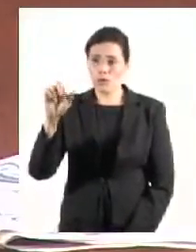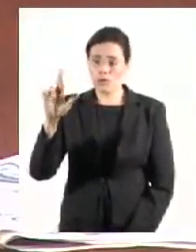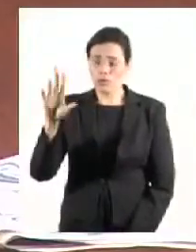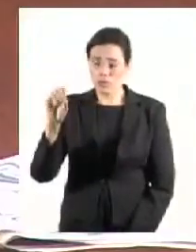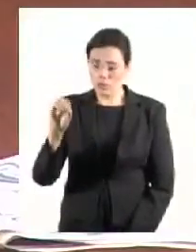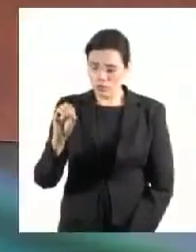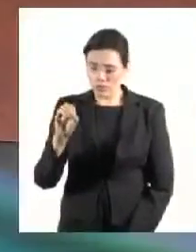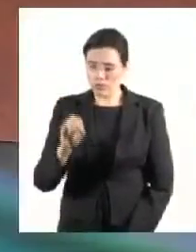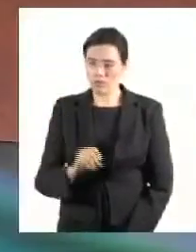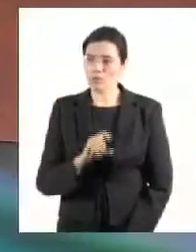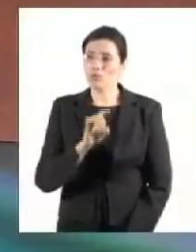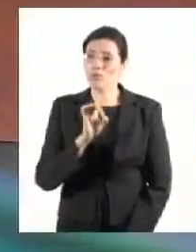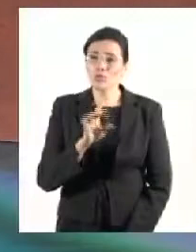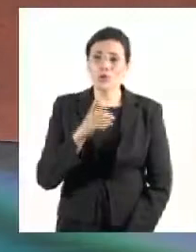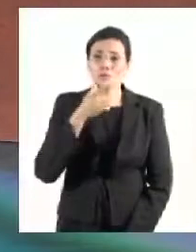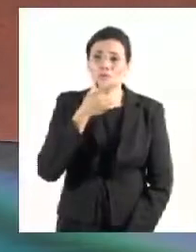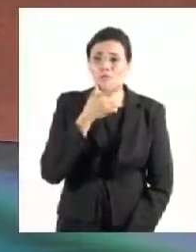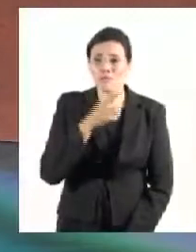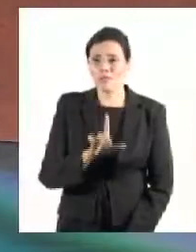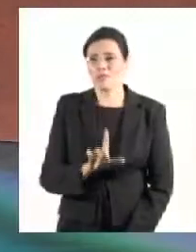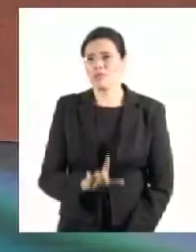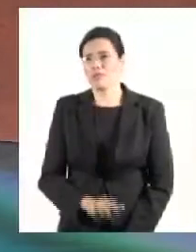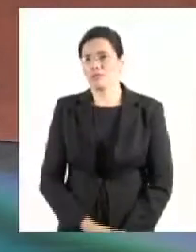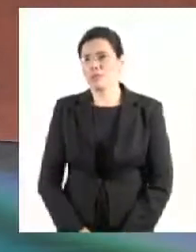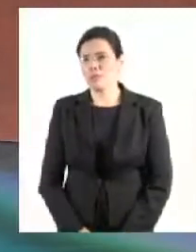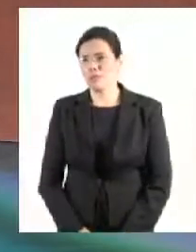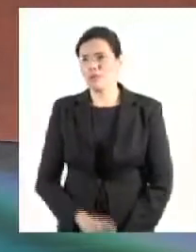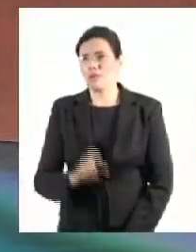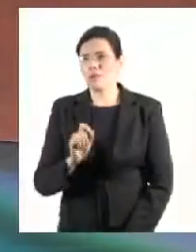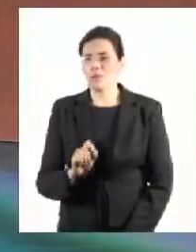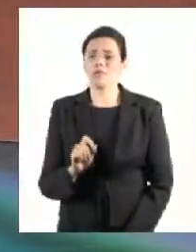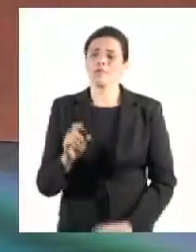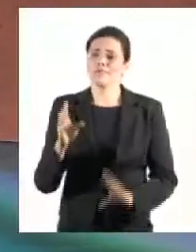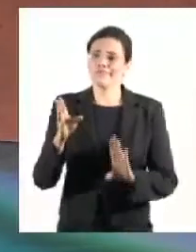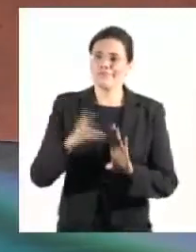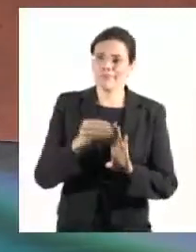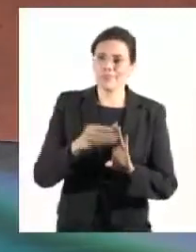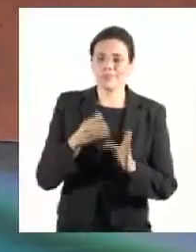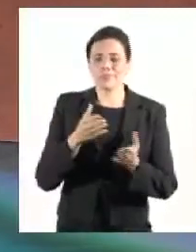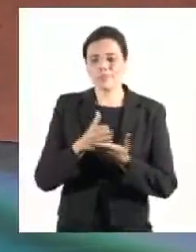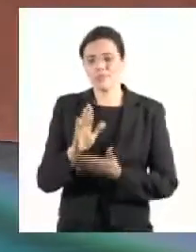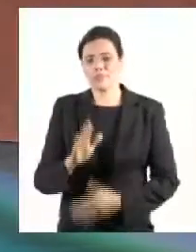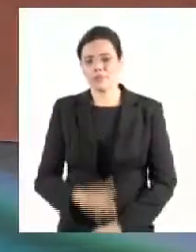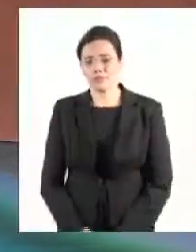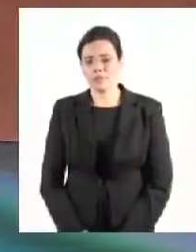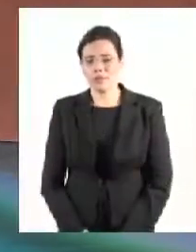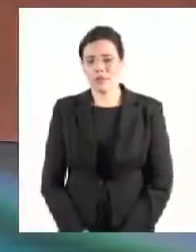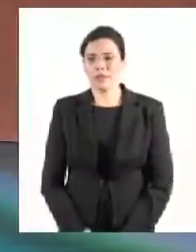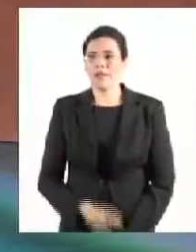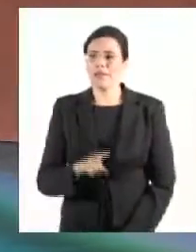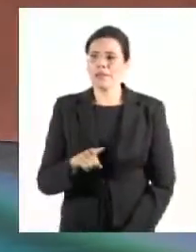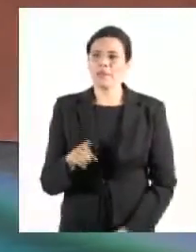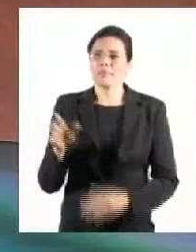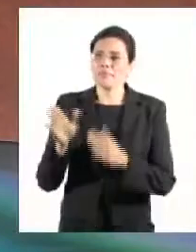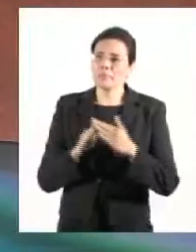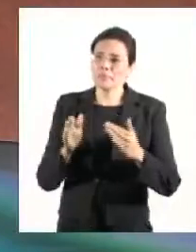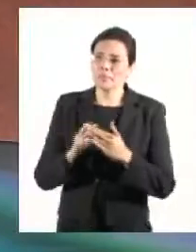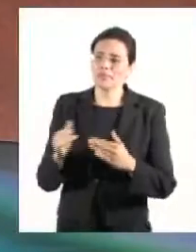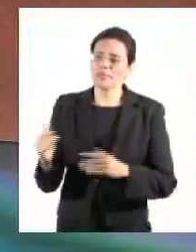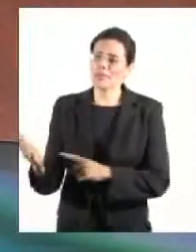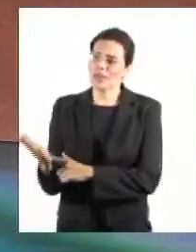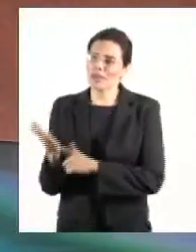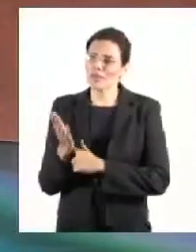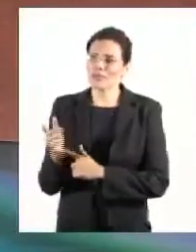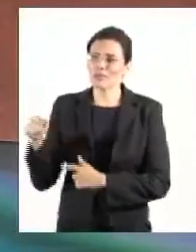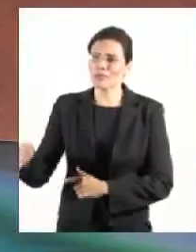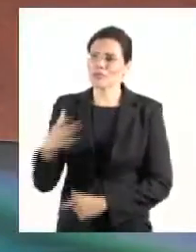ao governador Flávio Dino porque sabe de como seria impossível sua reeleição. Eu fico